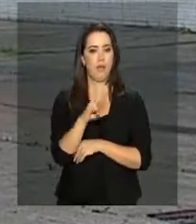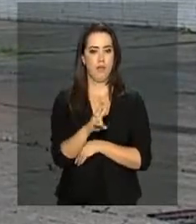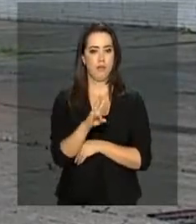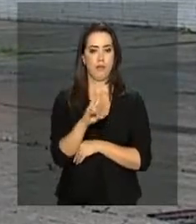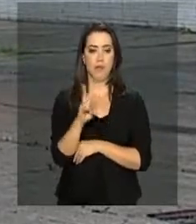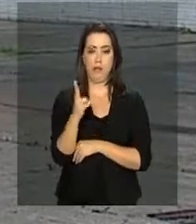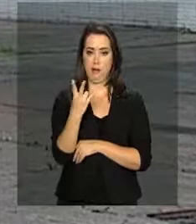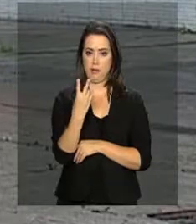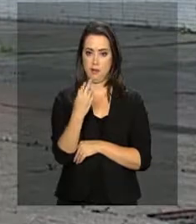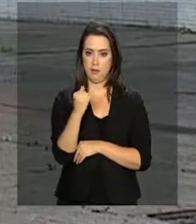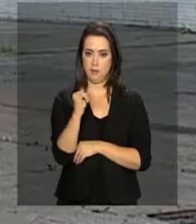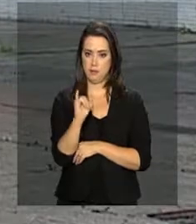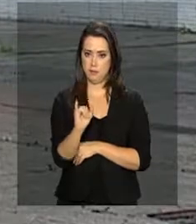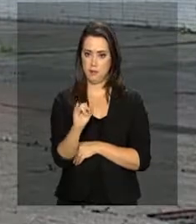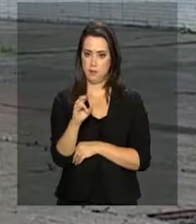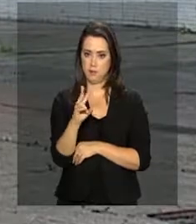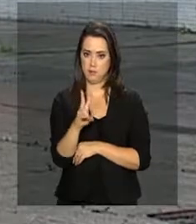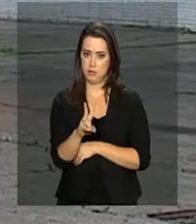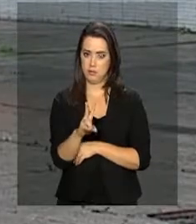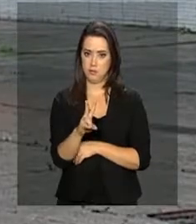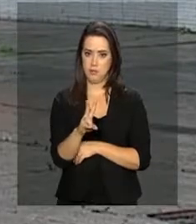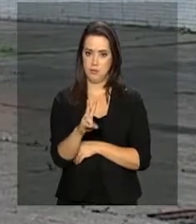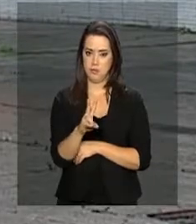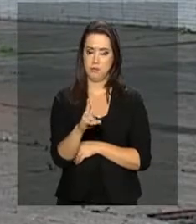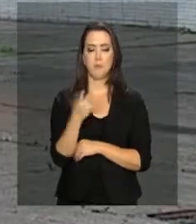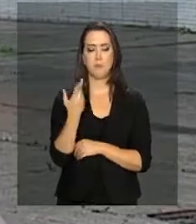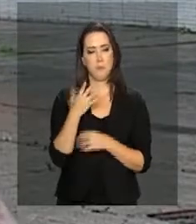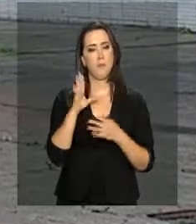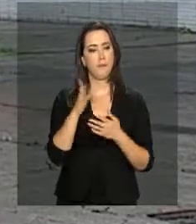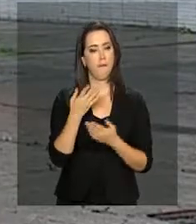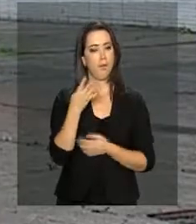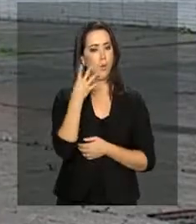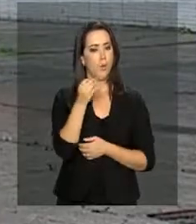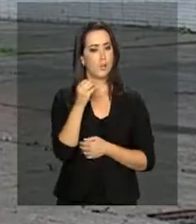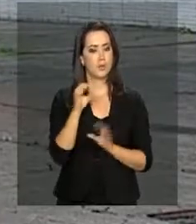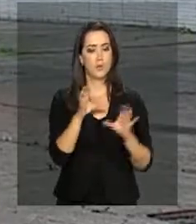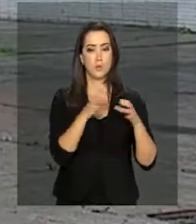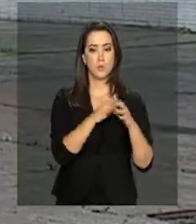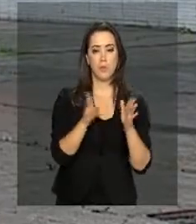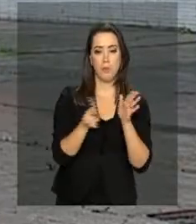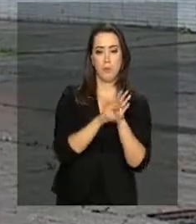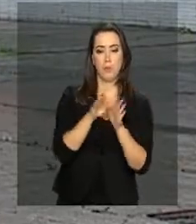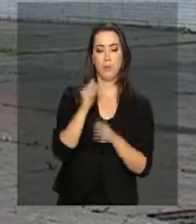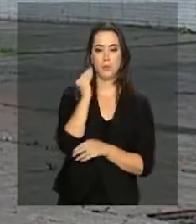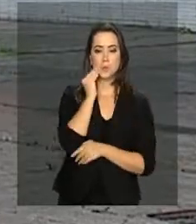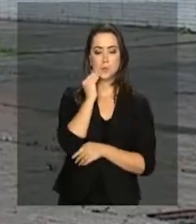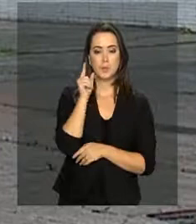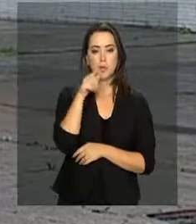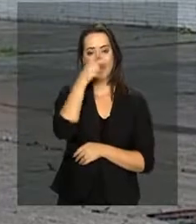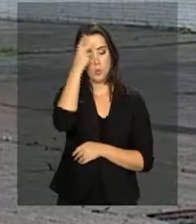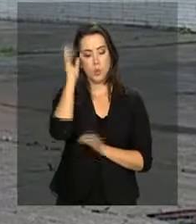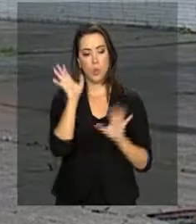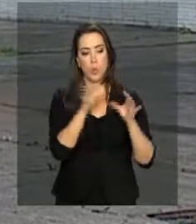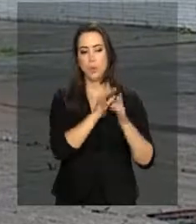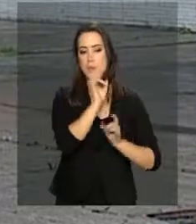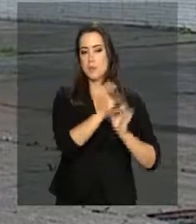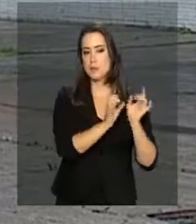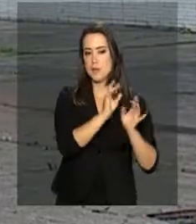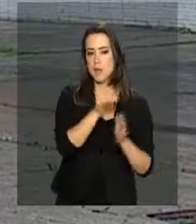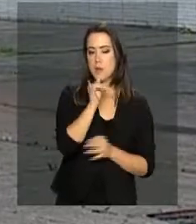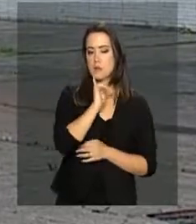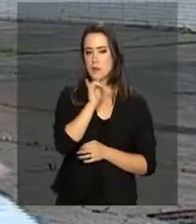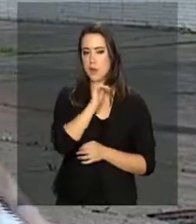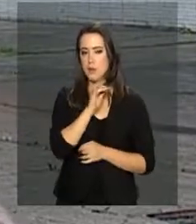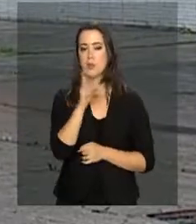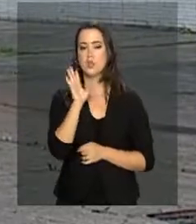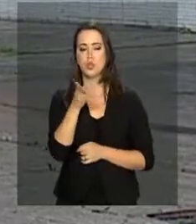distribuídos 400 mil autotestes para um determinado grupo como por exemplo para aquele que já faz uso do medicamento